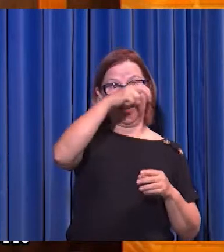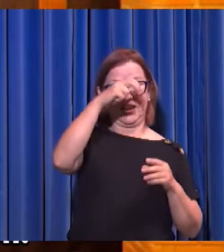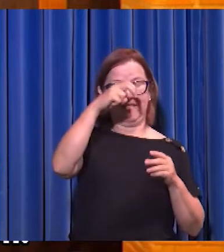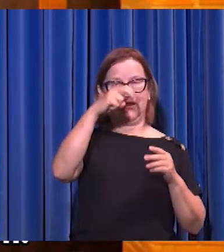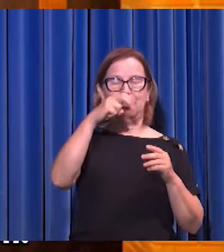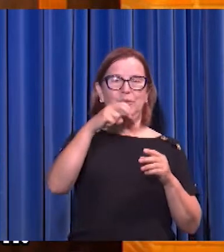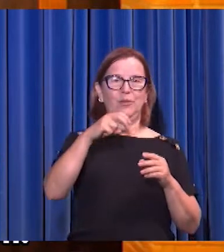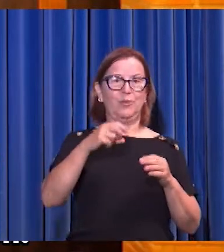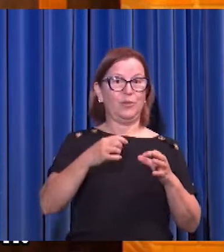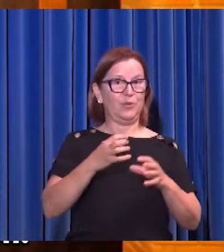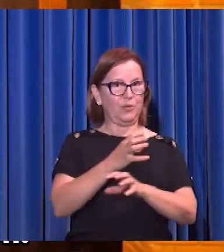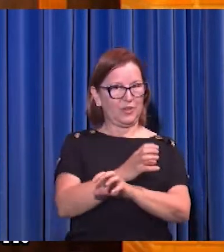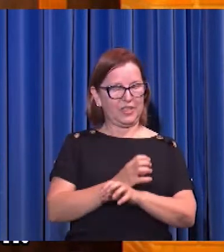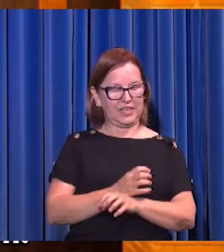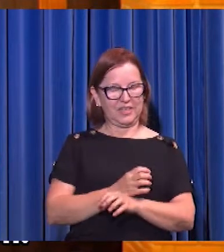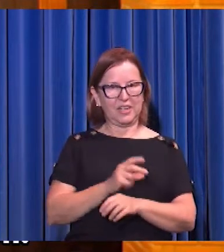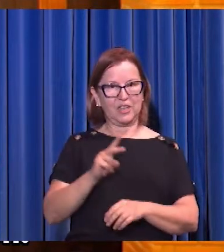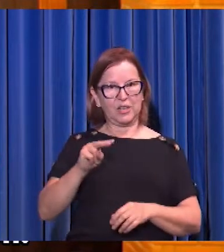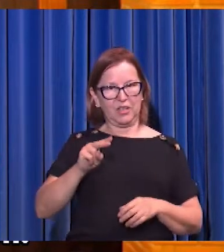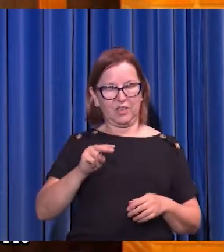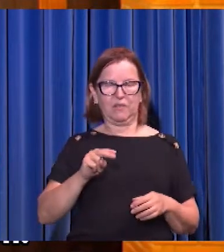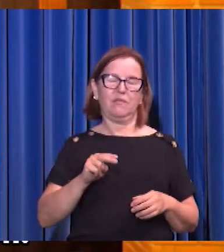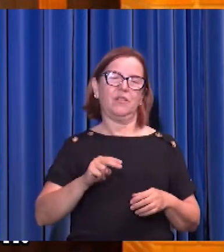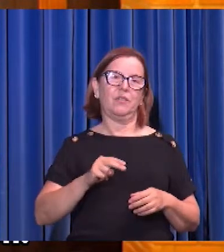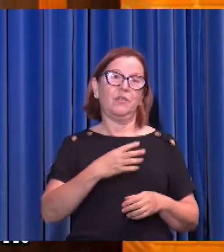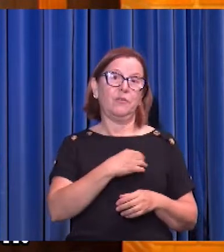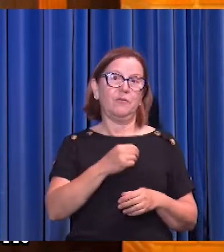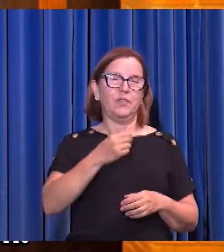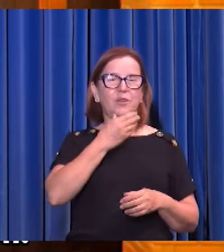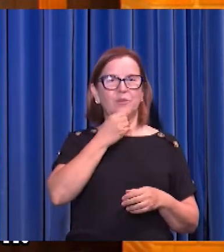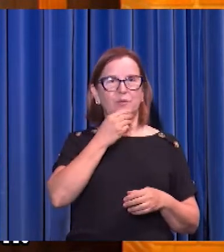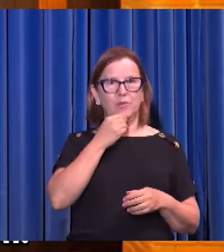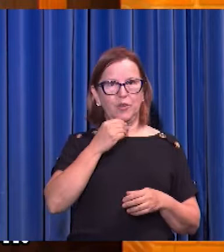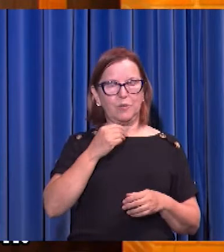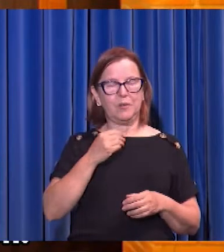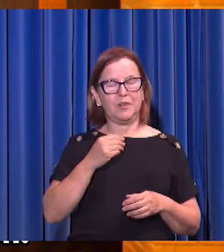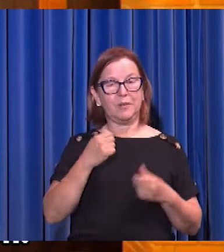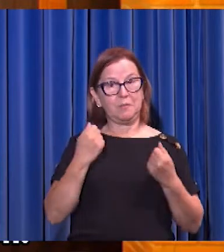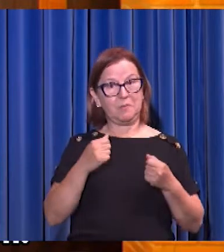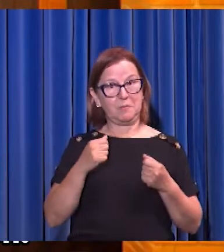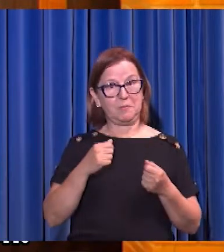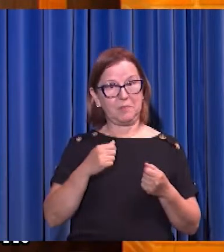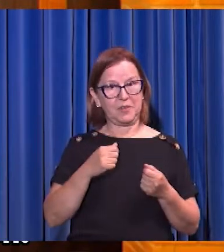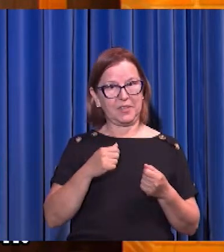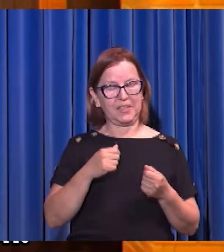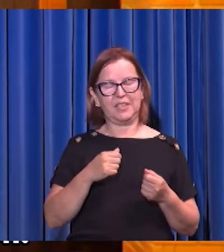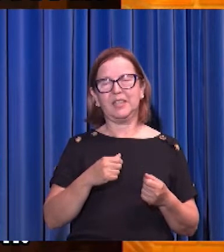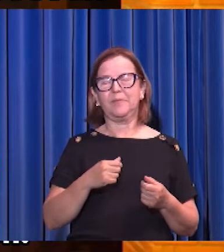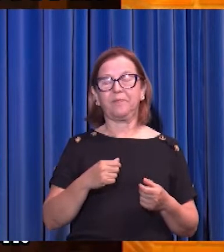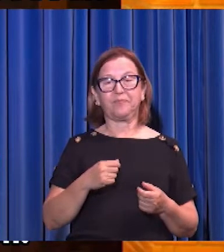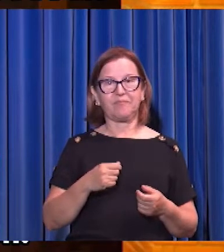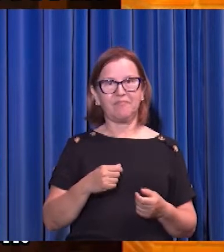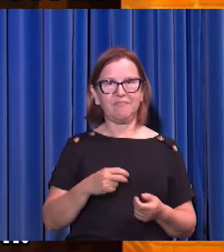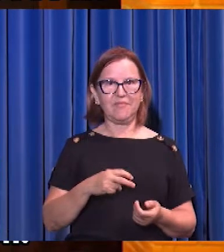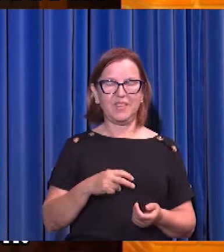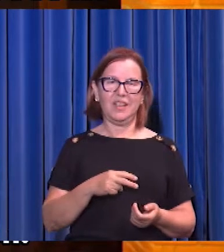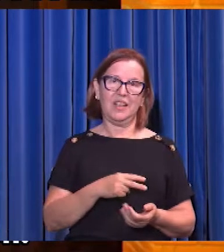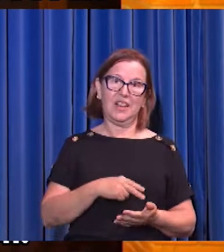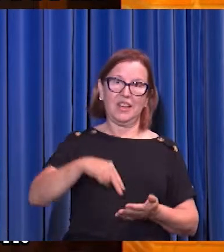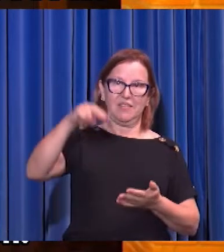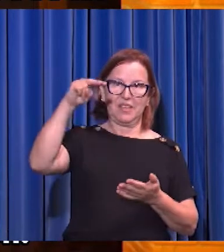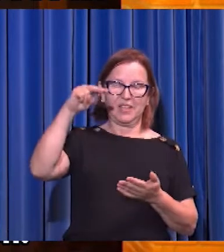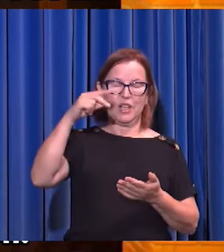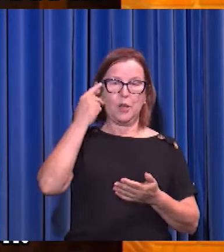levantado, para que todo o que nele crê tenha a vida eterna.